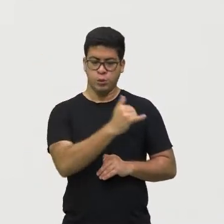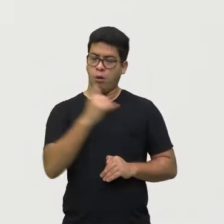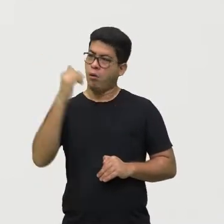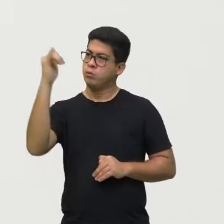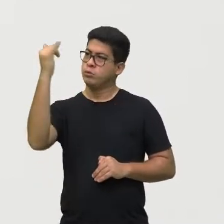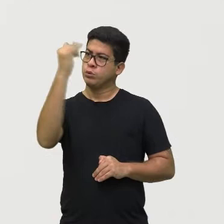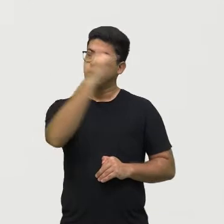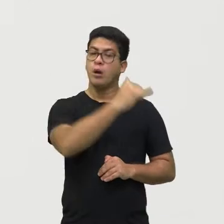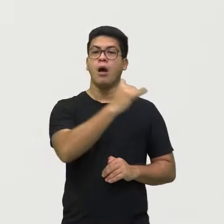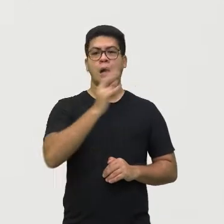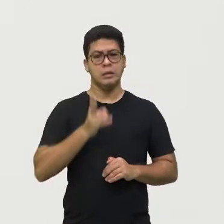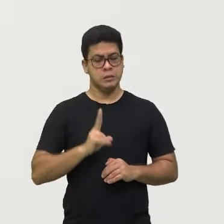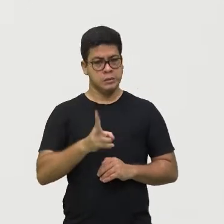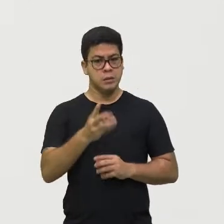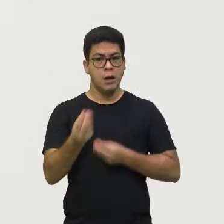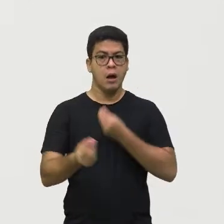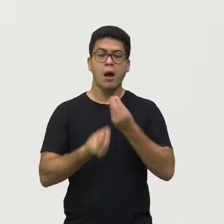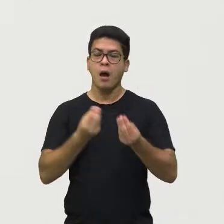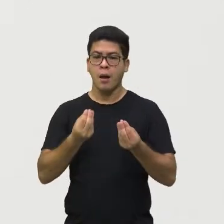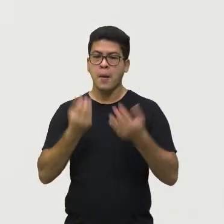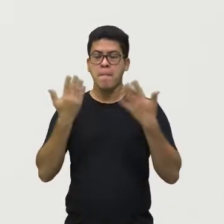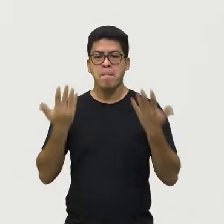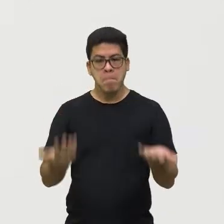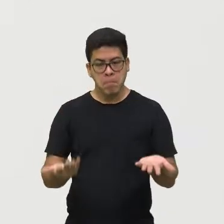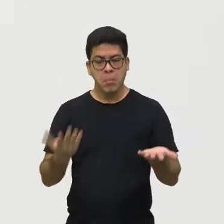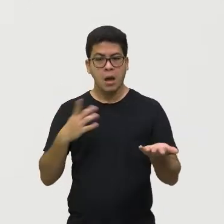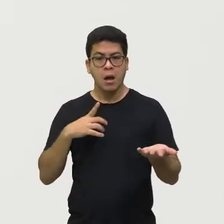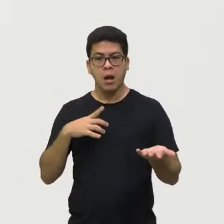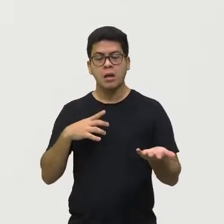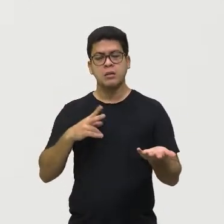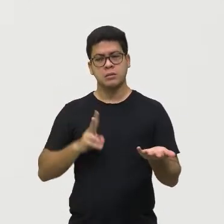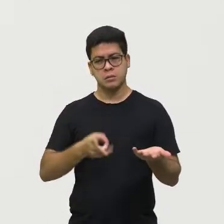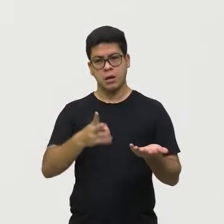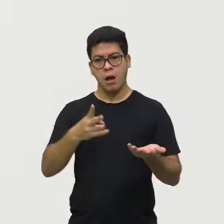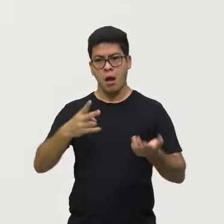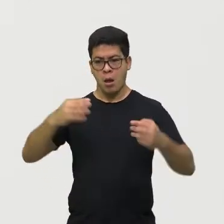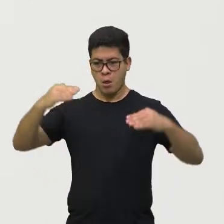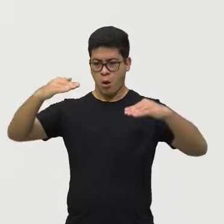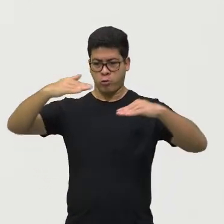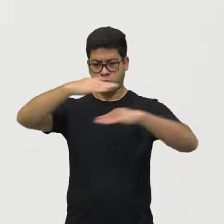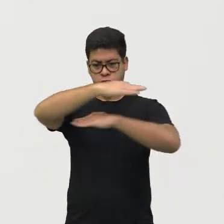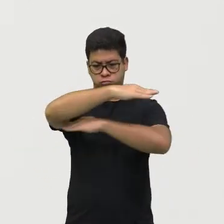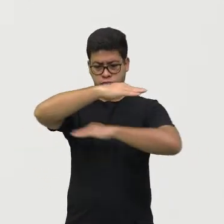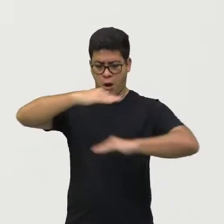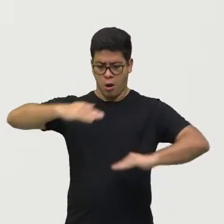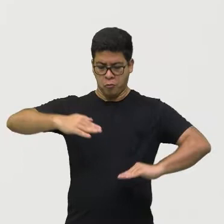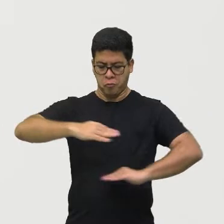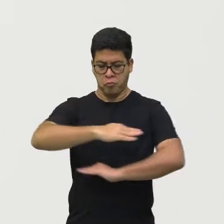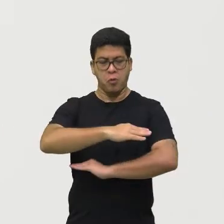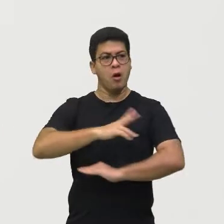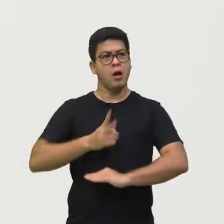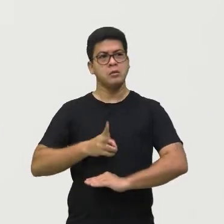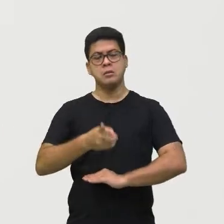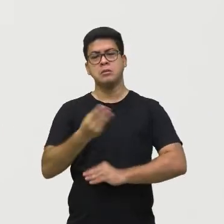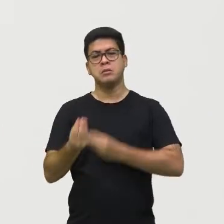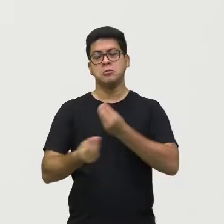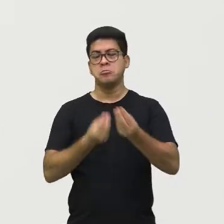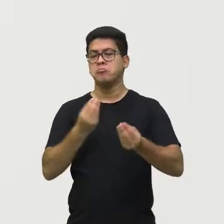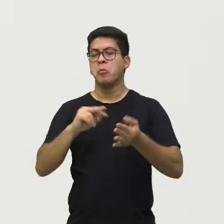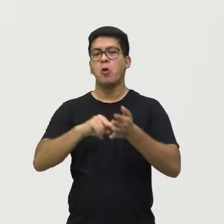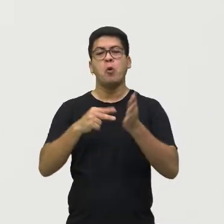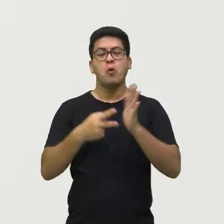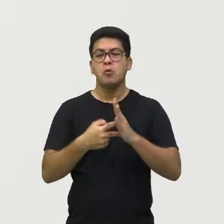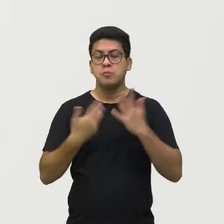são linhas que são perpendiculares às linhas de força, né, do campo elétrico. Então aí nós